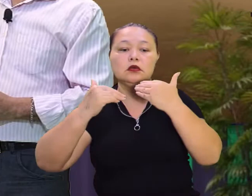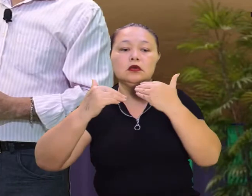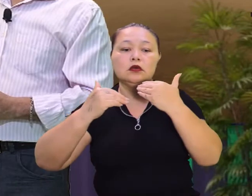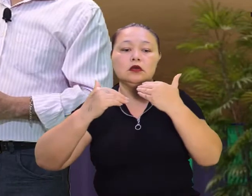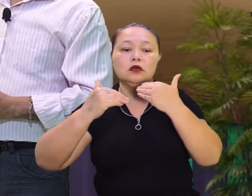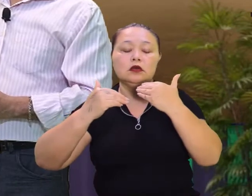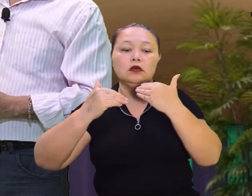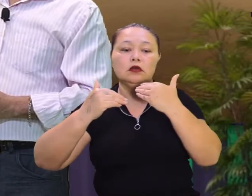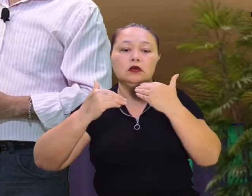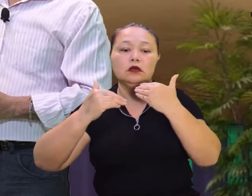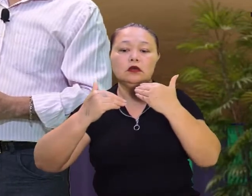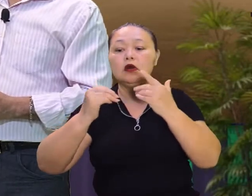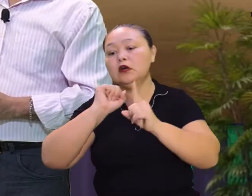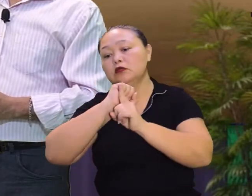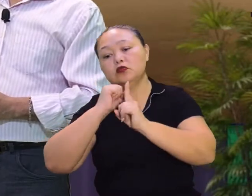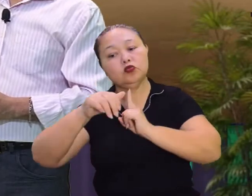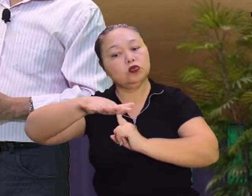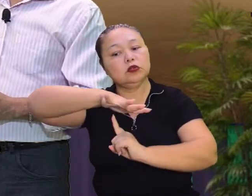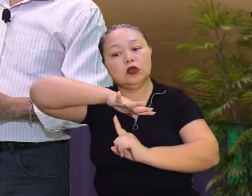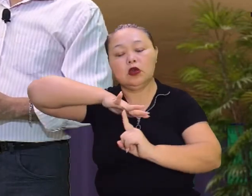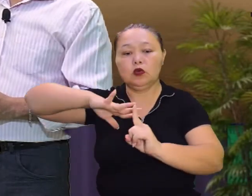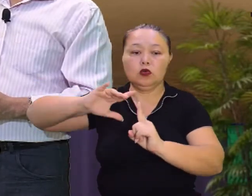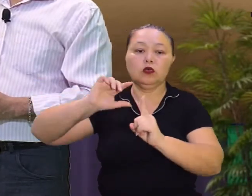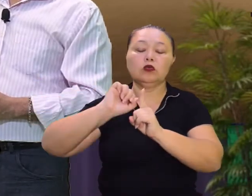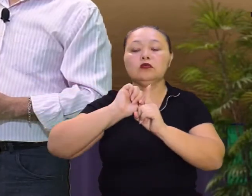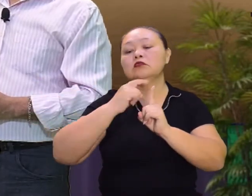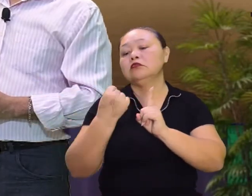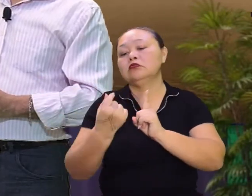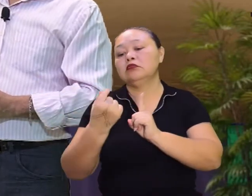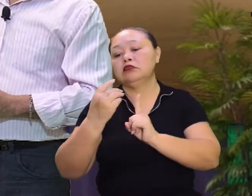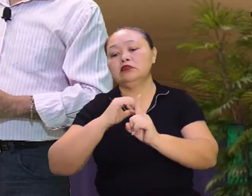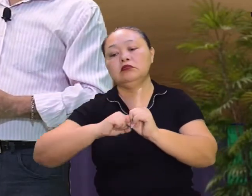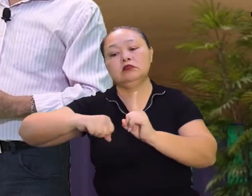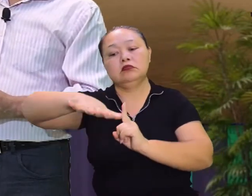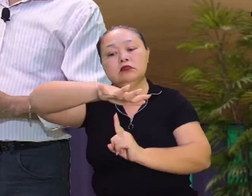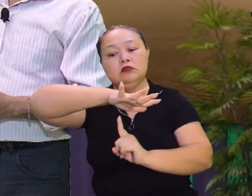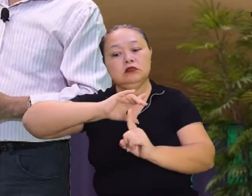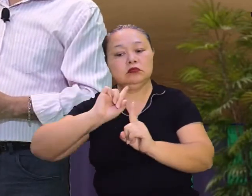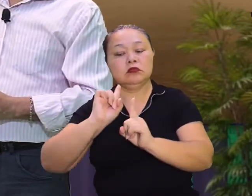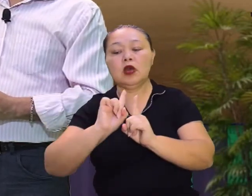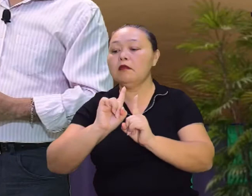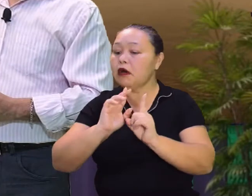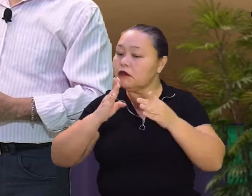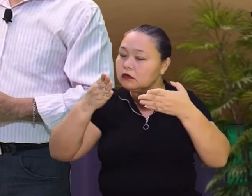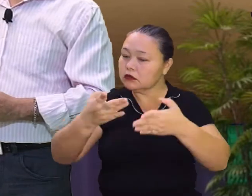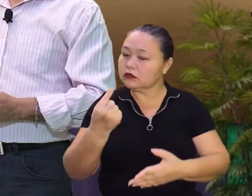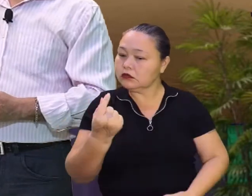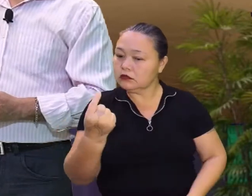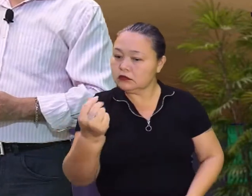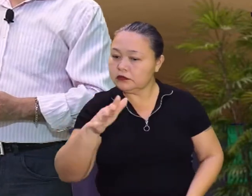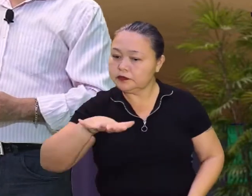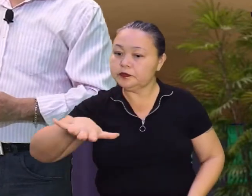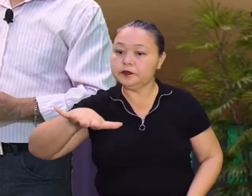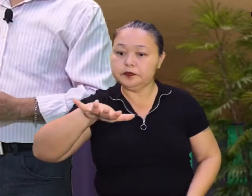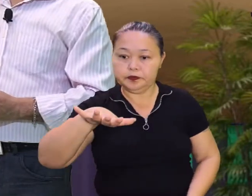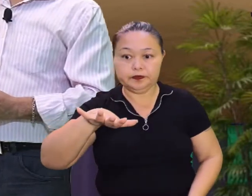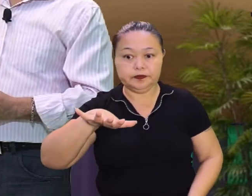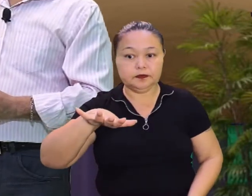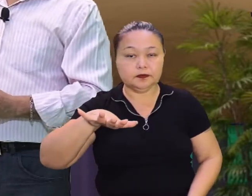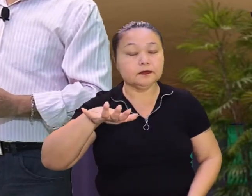desenvolvimento social, que é o socioeconômico desse país. Mas no campo econômico aí, galera.